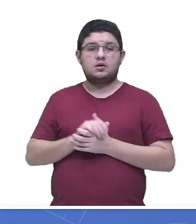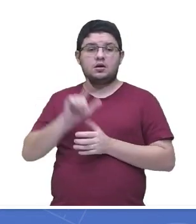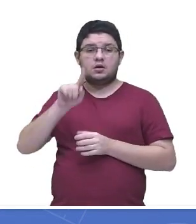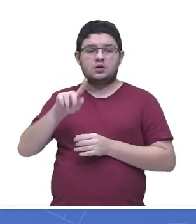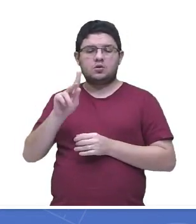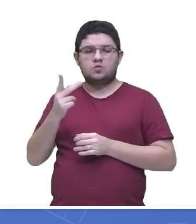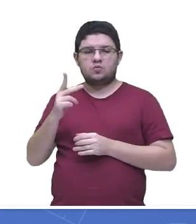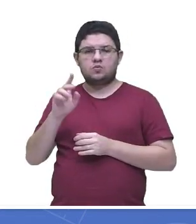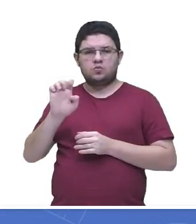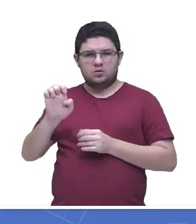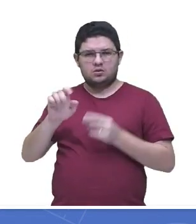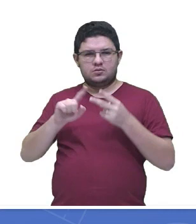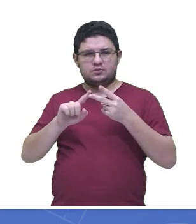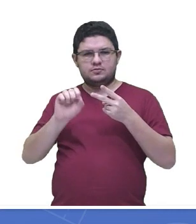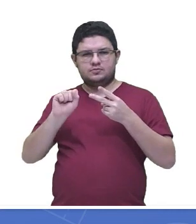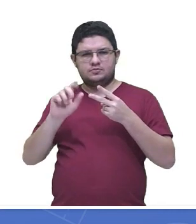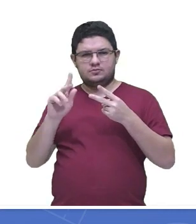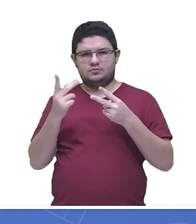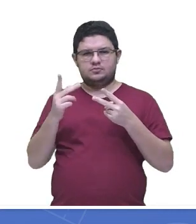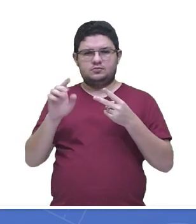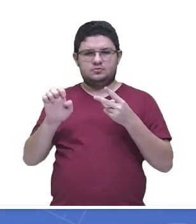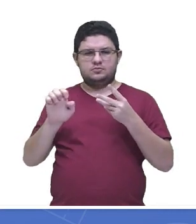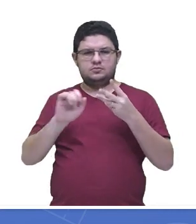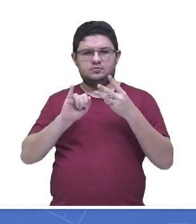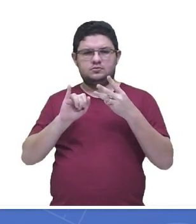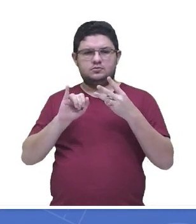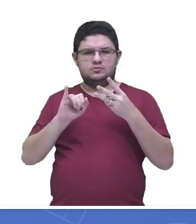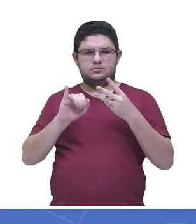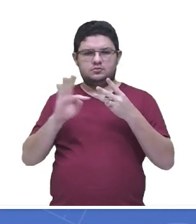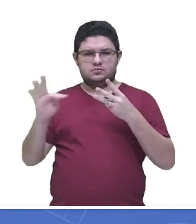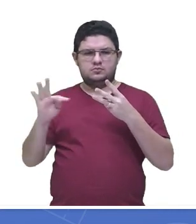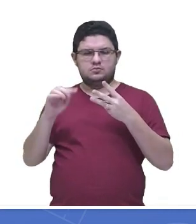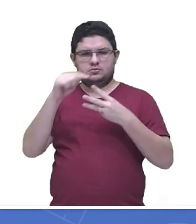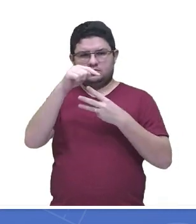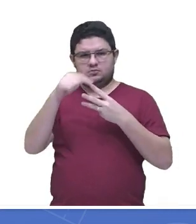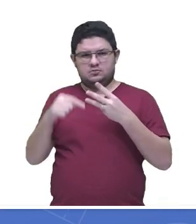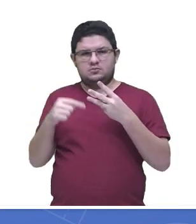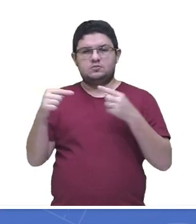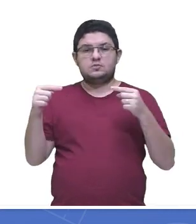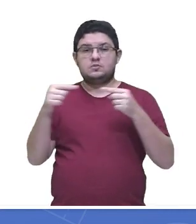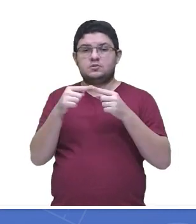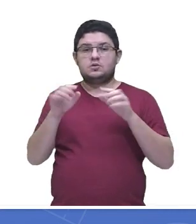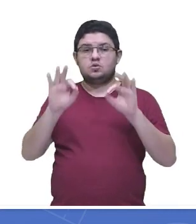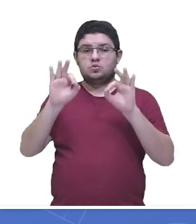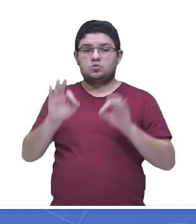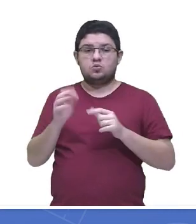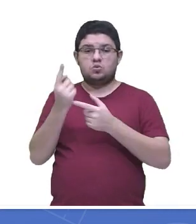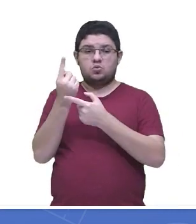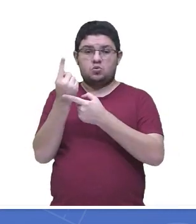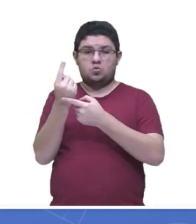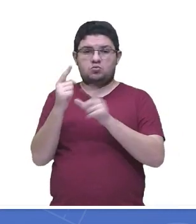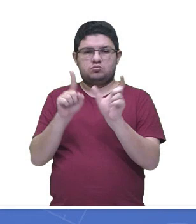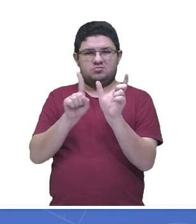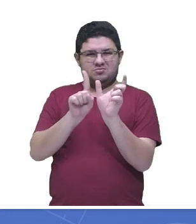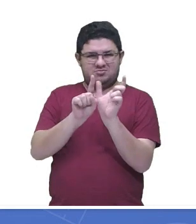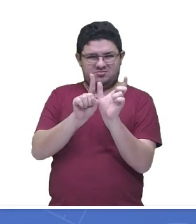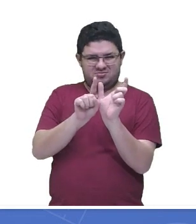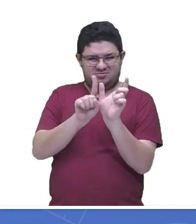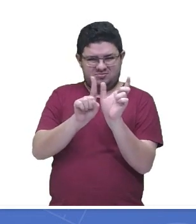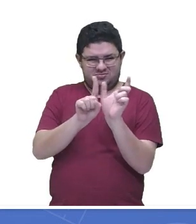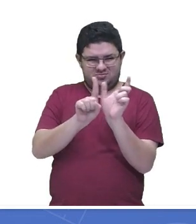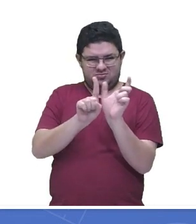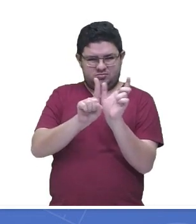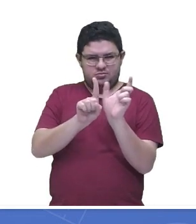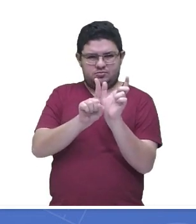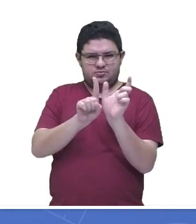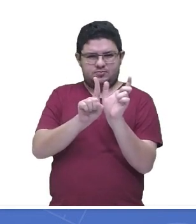eles sempre vão se referir a uma única pessoa, tá? Único ser. Então, sempre será